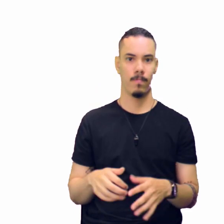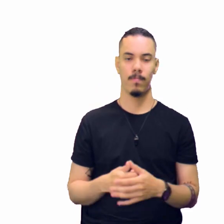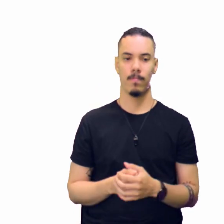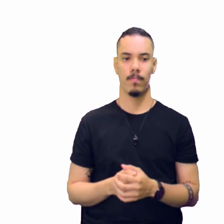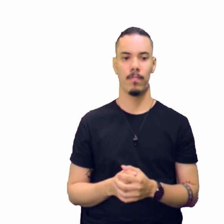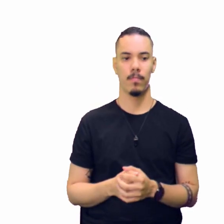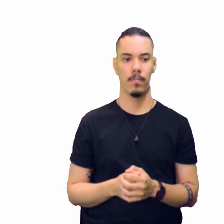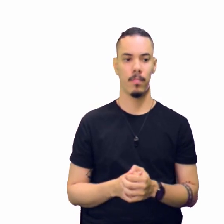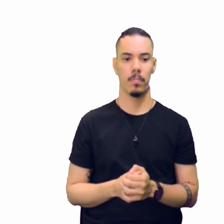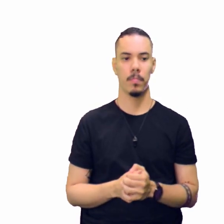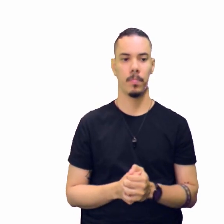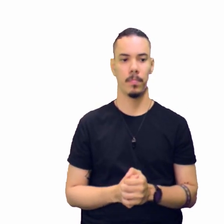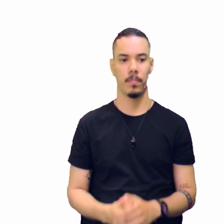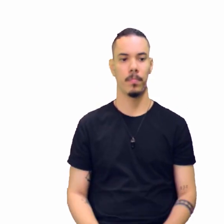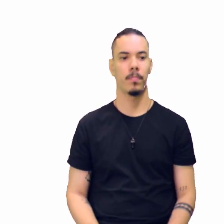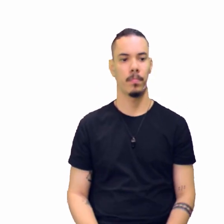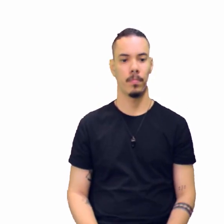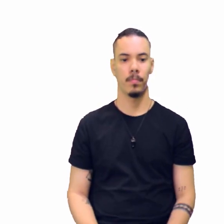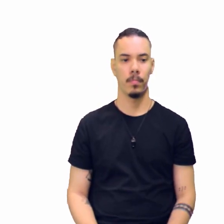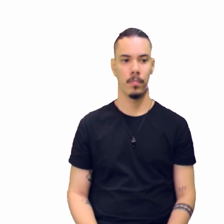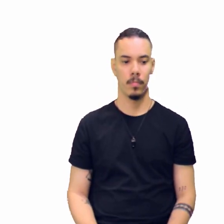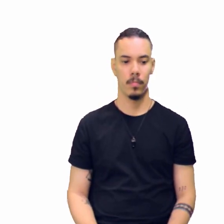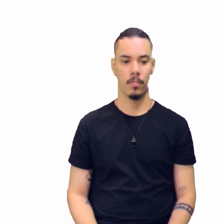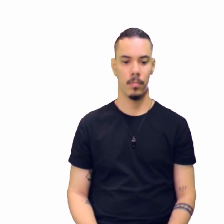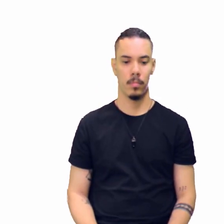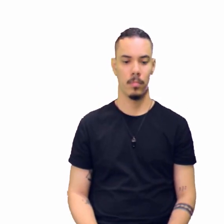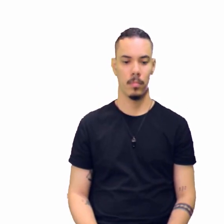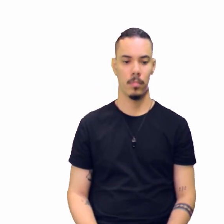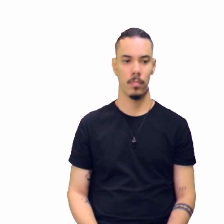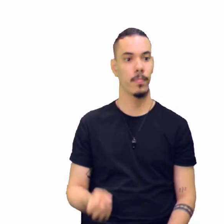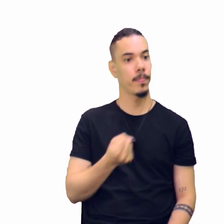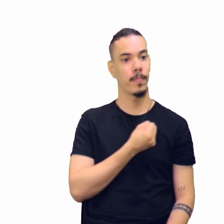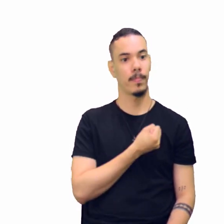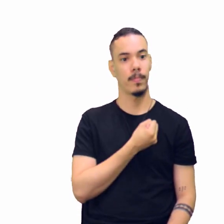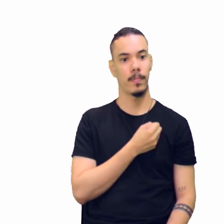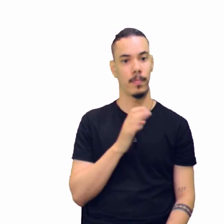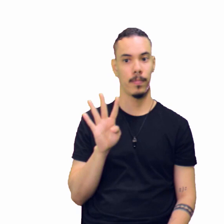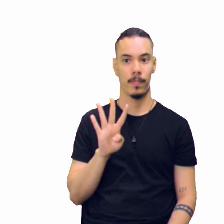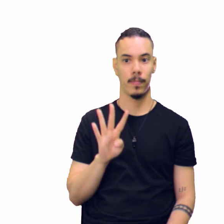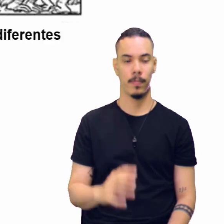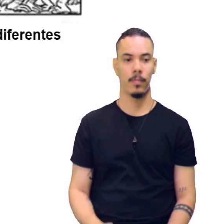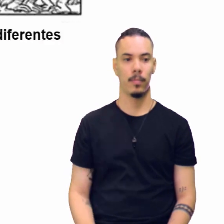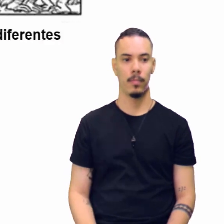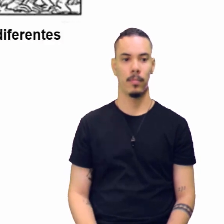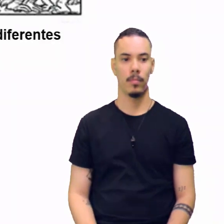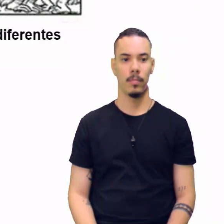né? E vamos então para a questão 4.